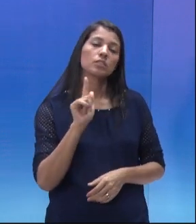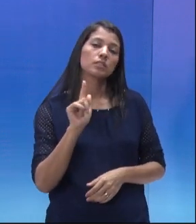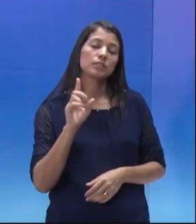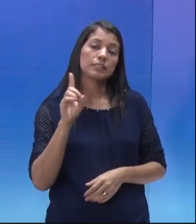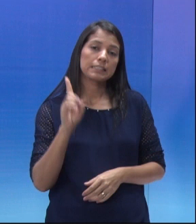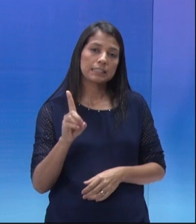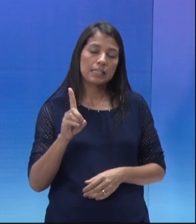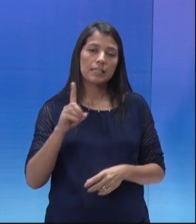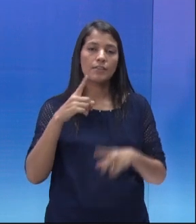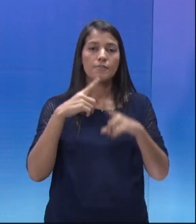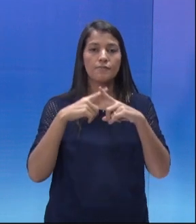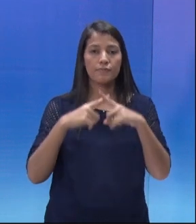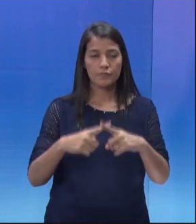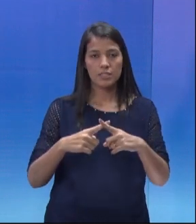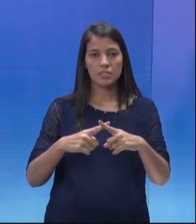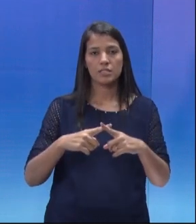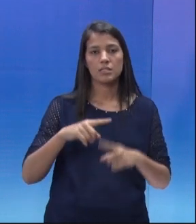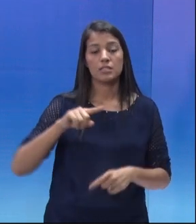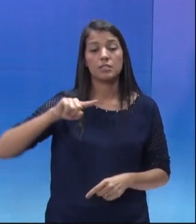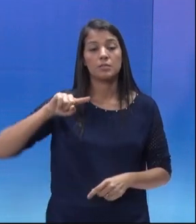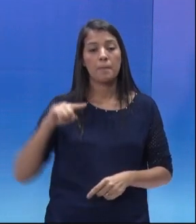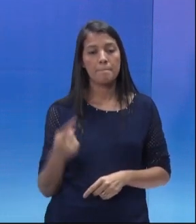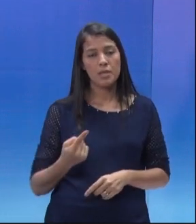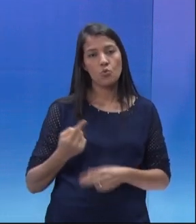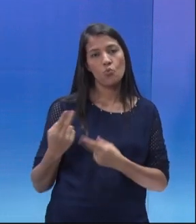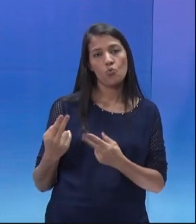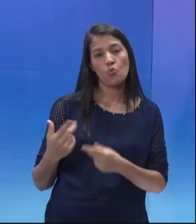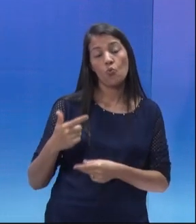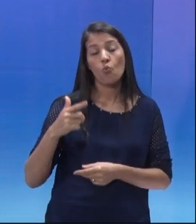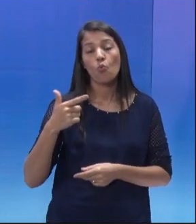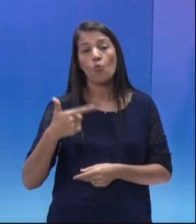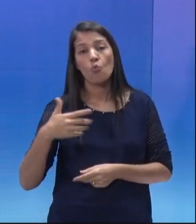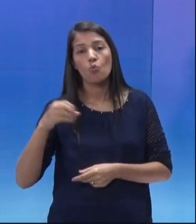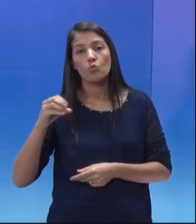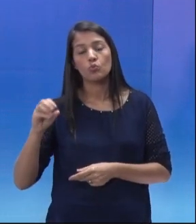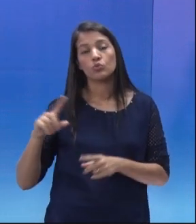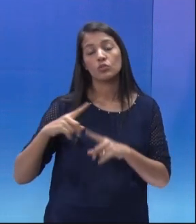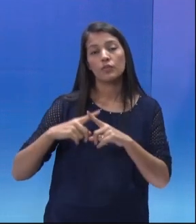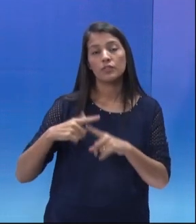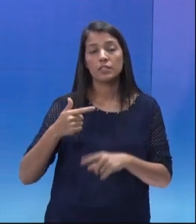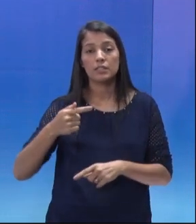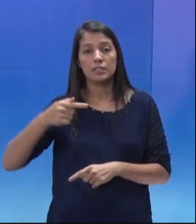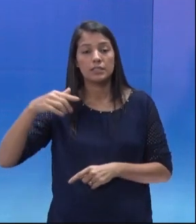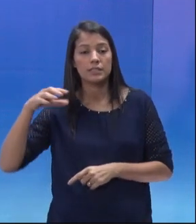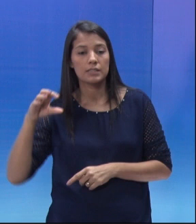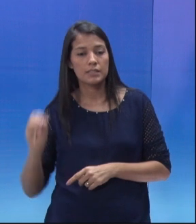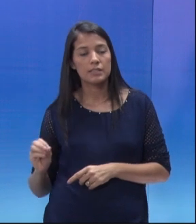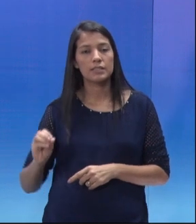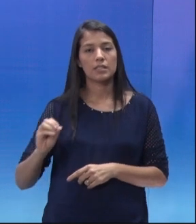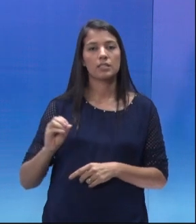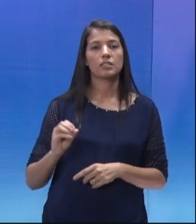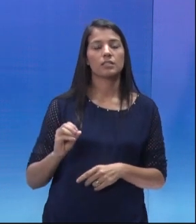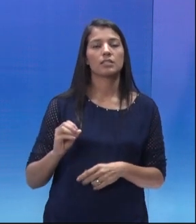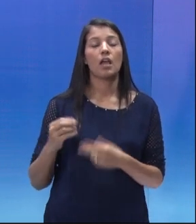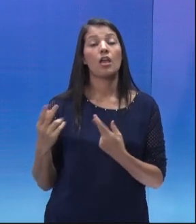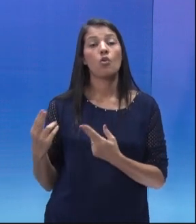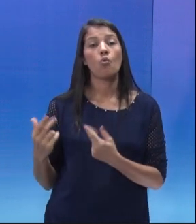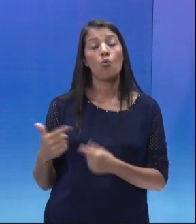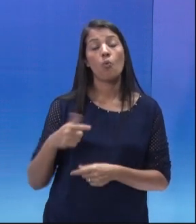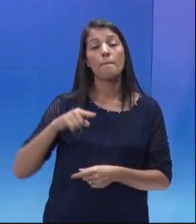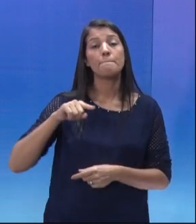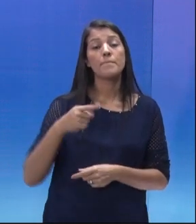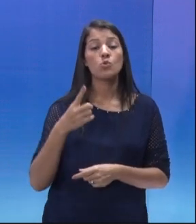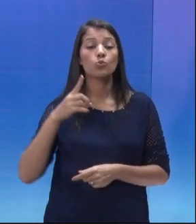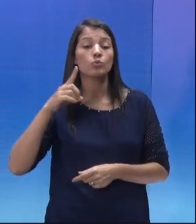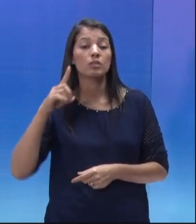1000 nós vamos ter 1000D, 200 vezes 70, 14.000. O 1000 está multiplicando o D no primeiro membro da equação